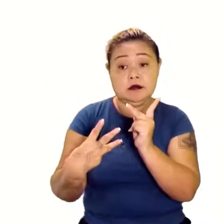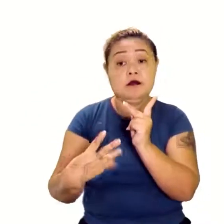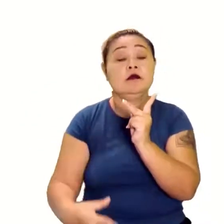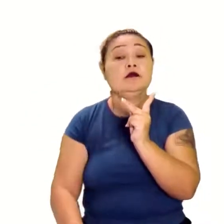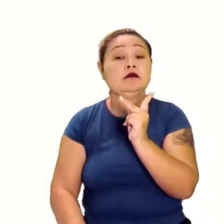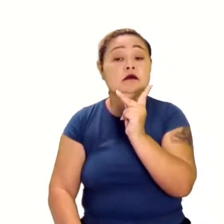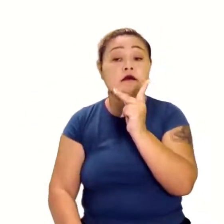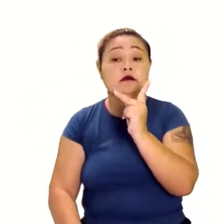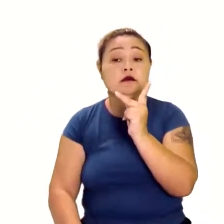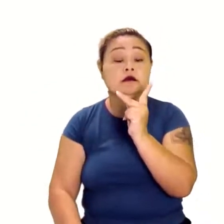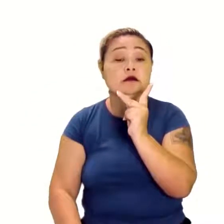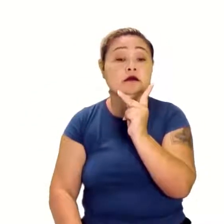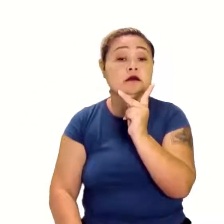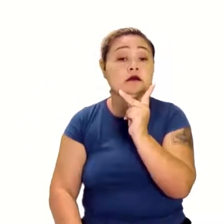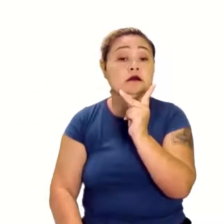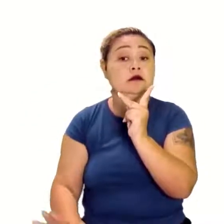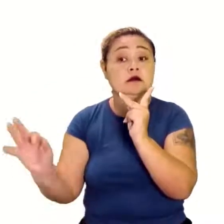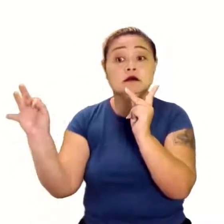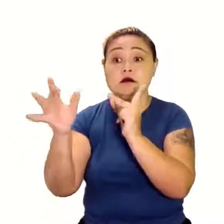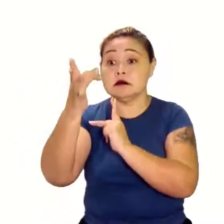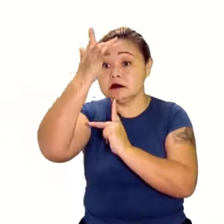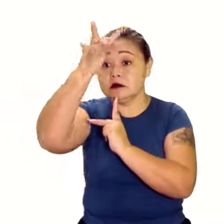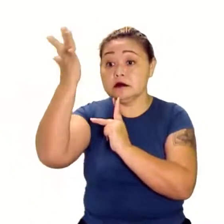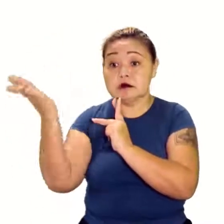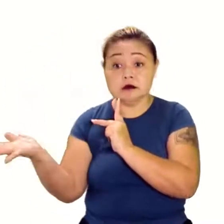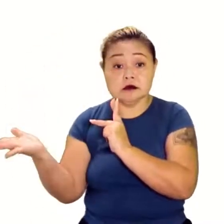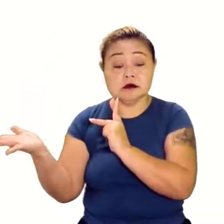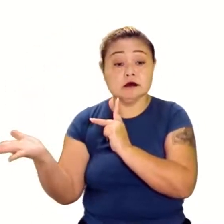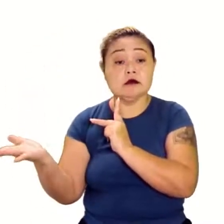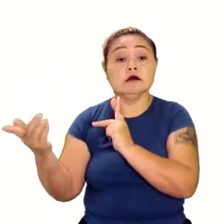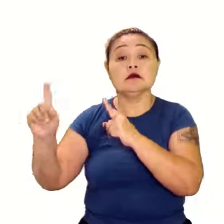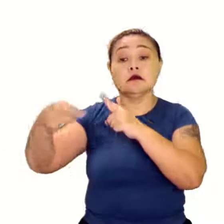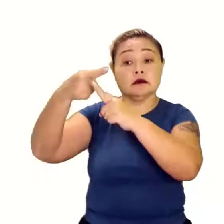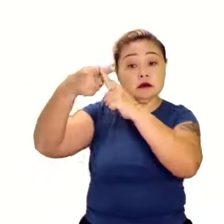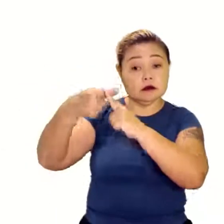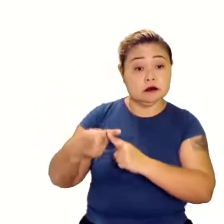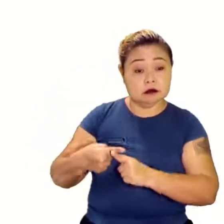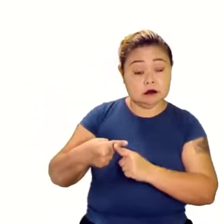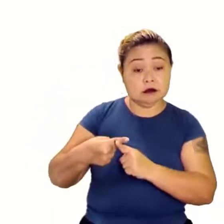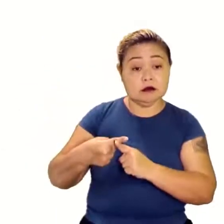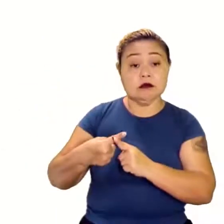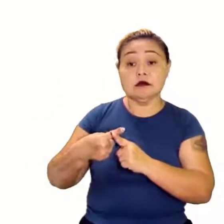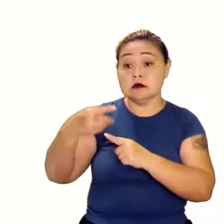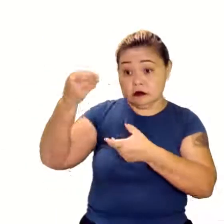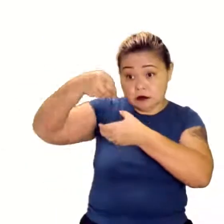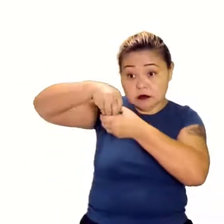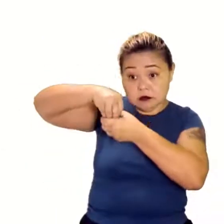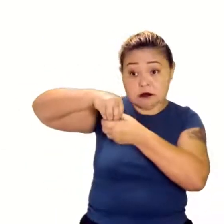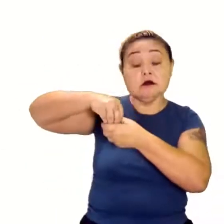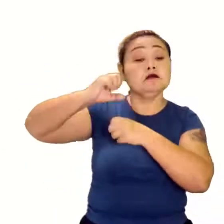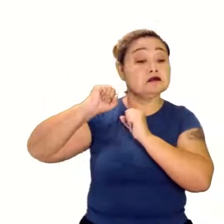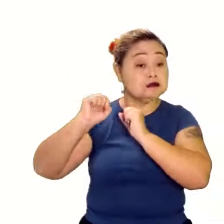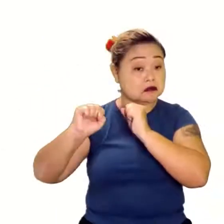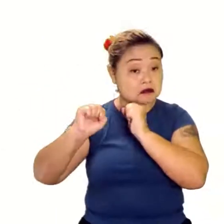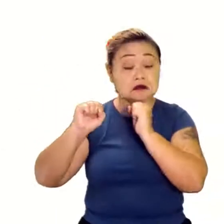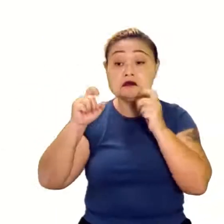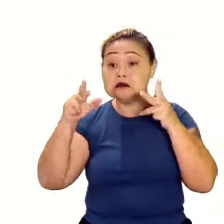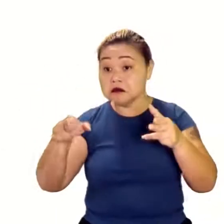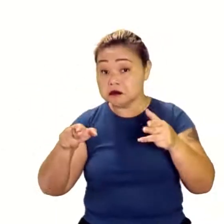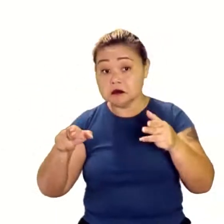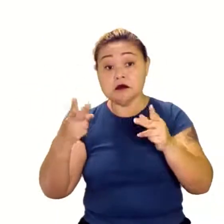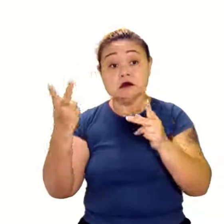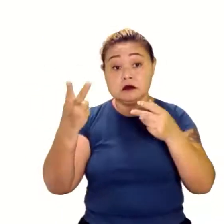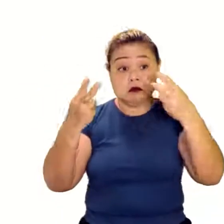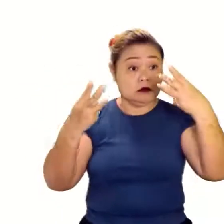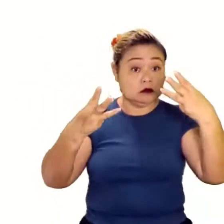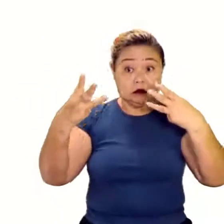de 3. Olha aí, que simples e fácil. Agora, na multiplicação, a gente pode resolver aqui dentro? Pode, porque tem os mesmos índices, não